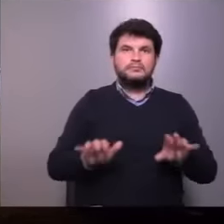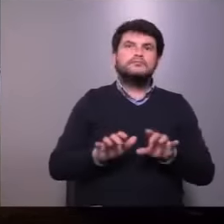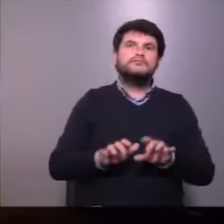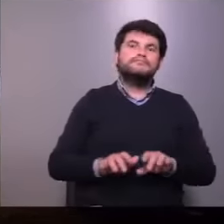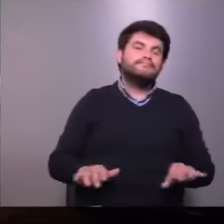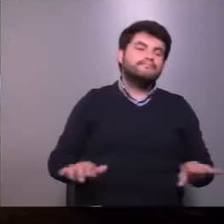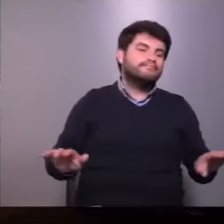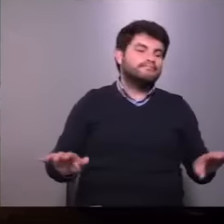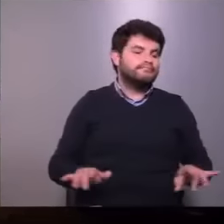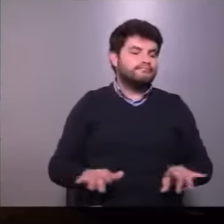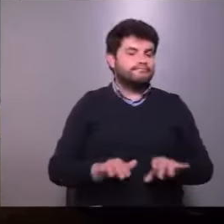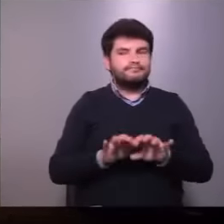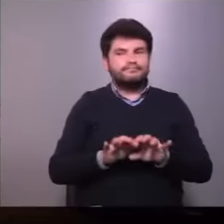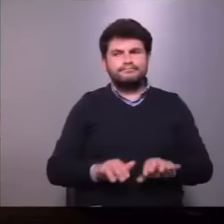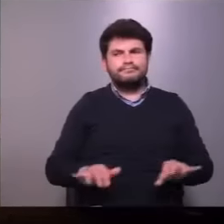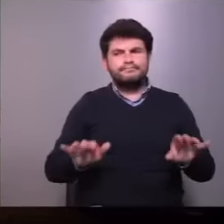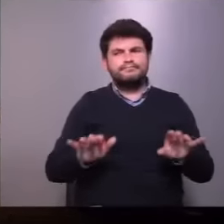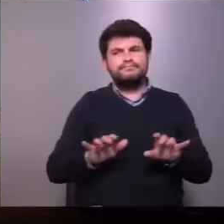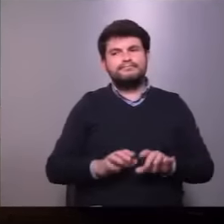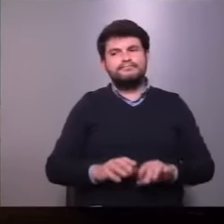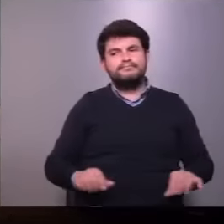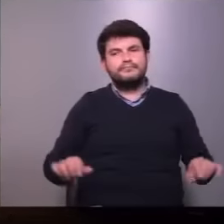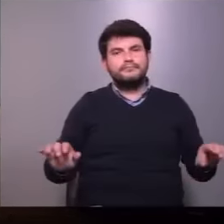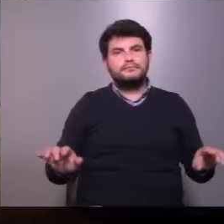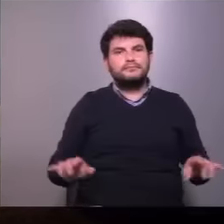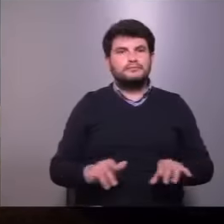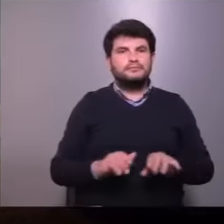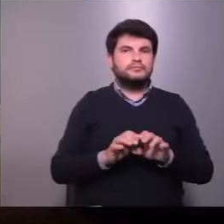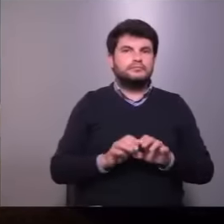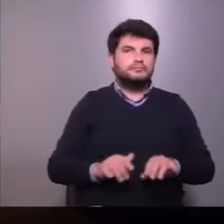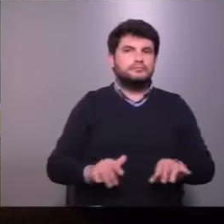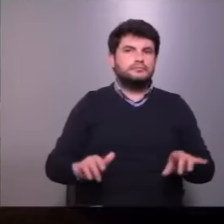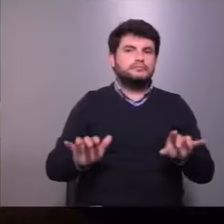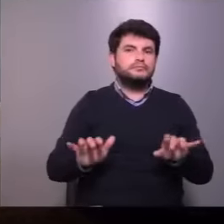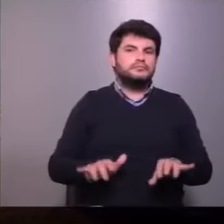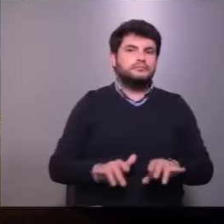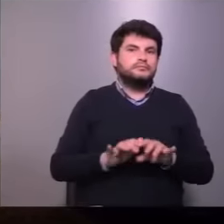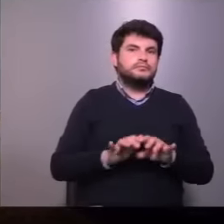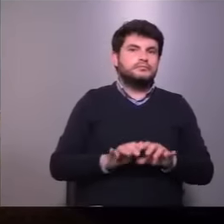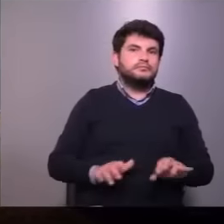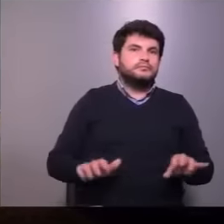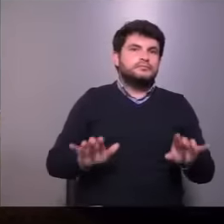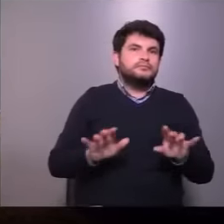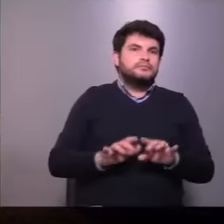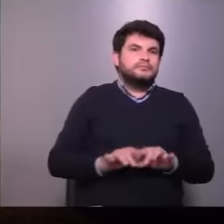Thank you.